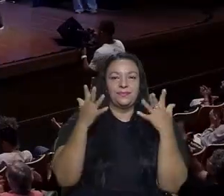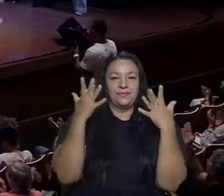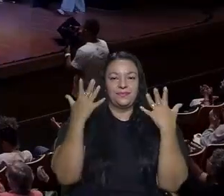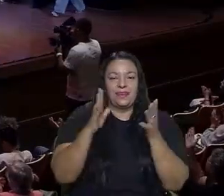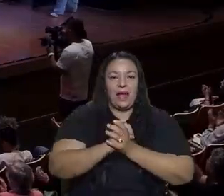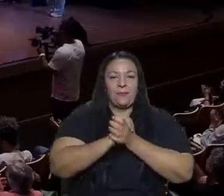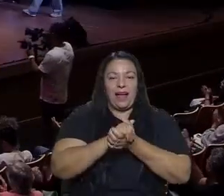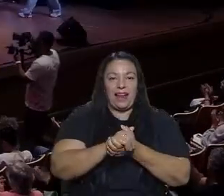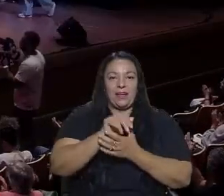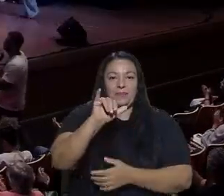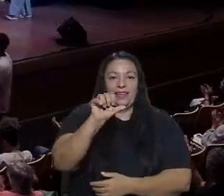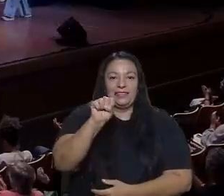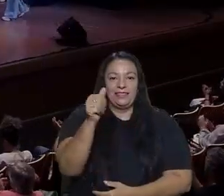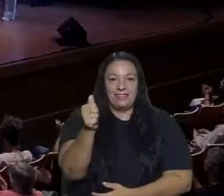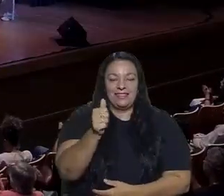Parabéns, Isa.